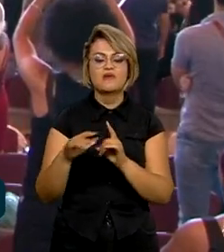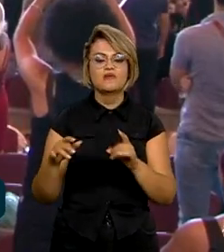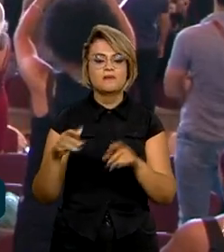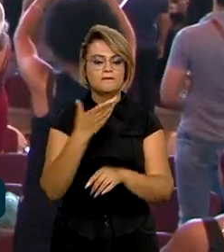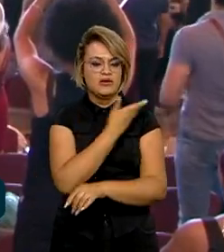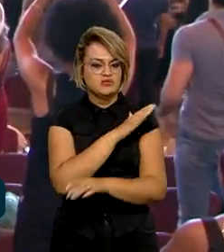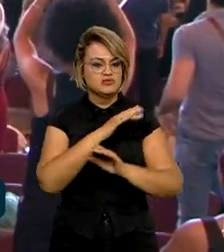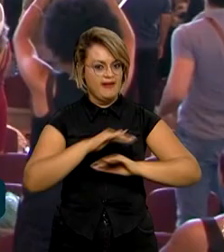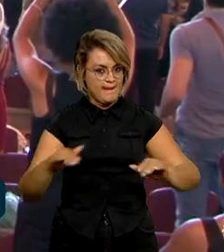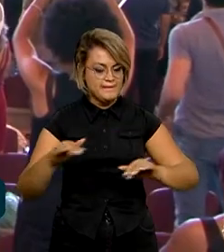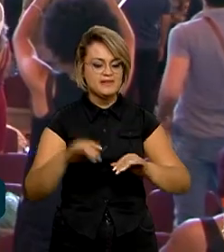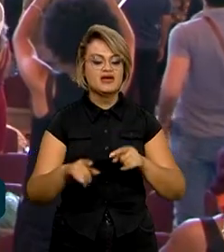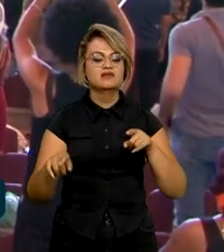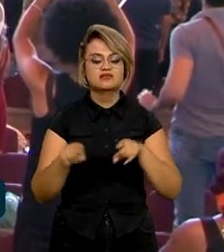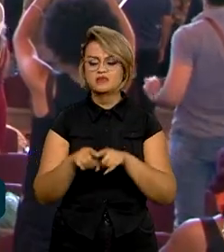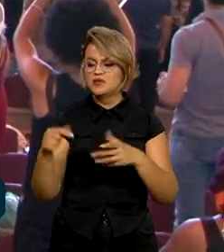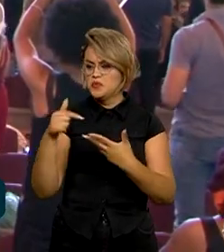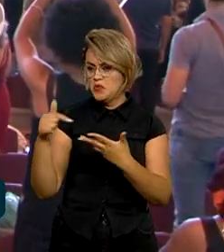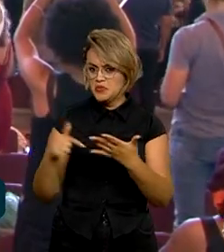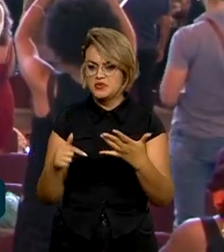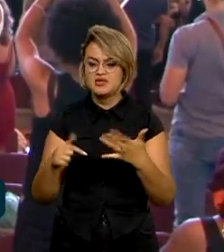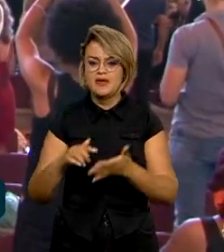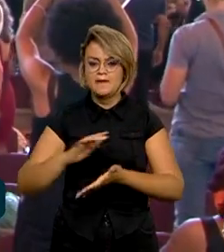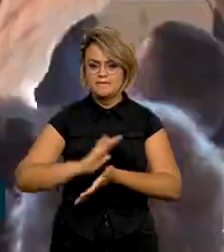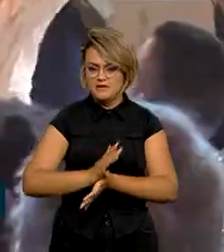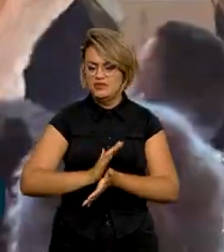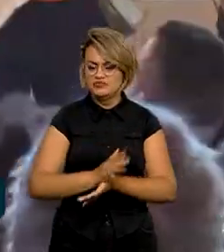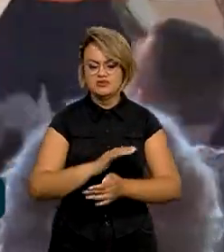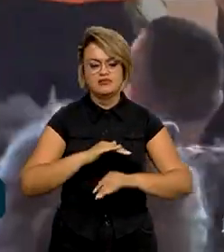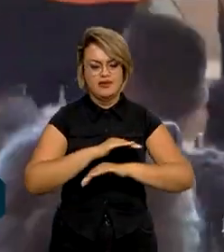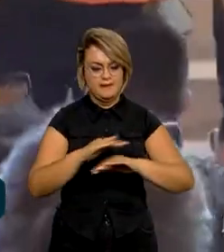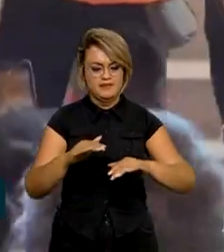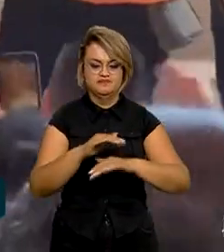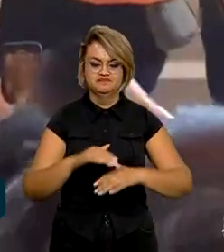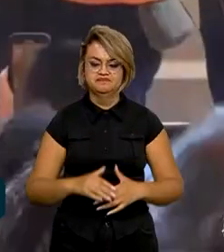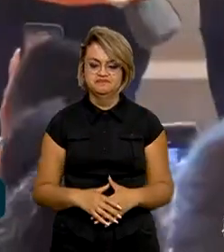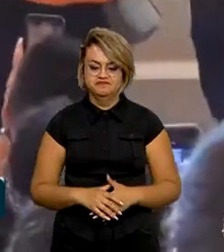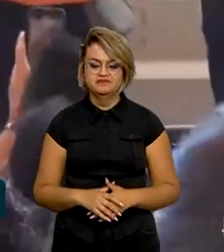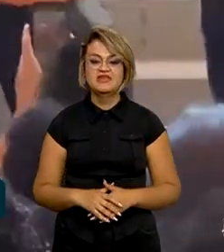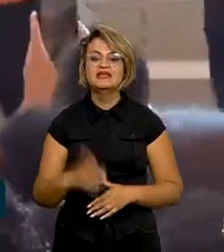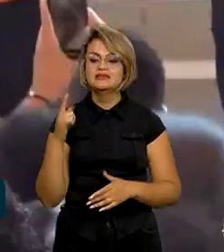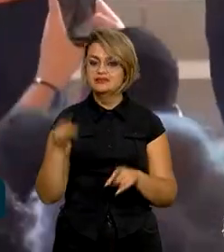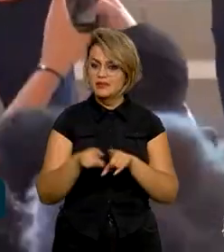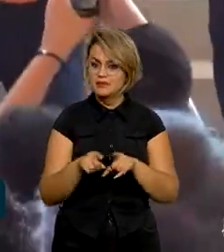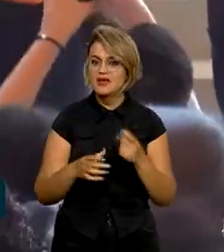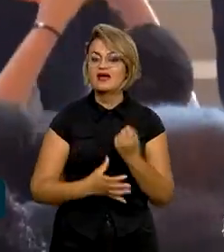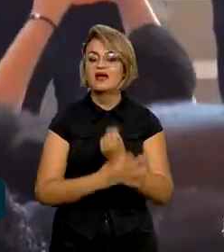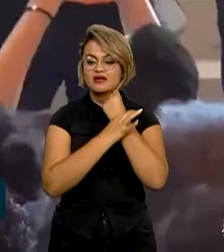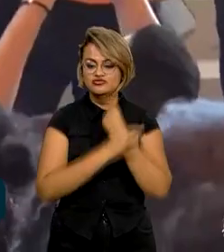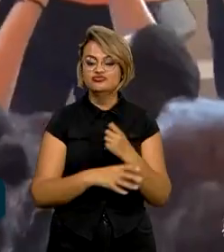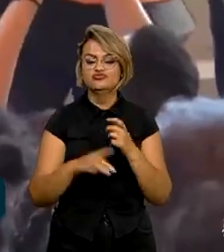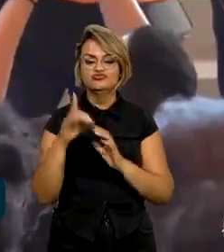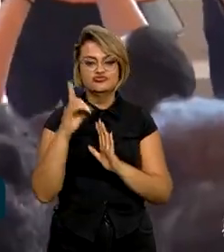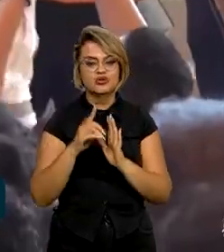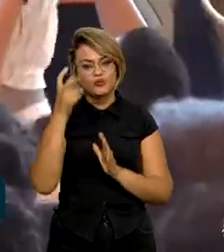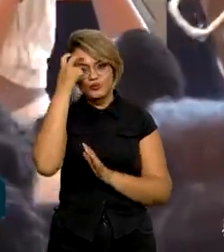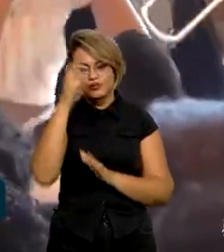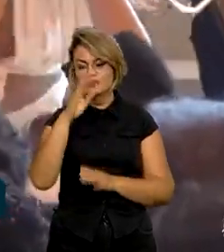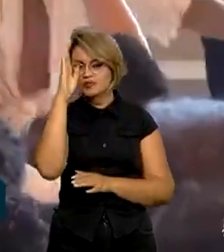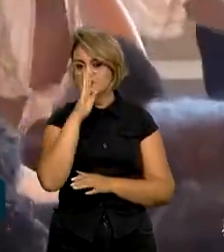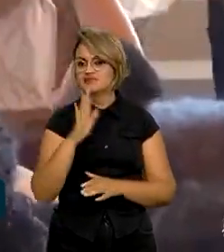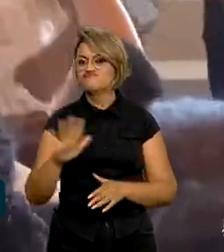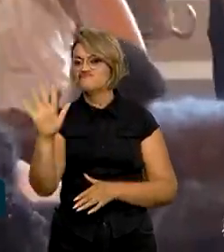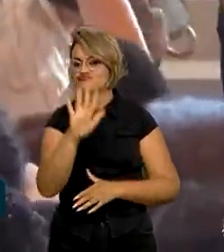ao preconceito e a todas as formas de discriminação e intolerância, e pela garantia dos direitos culturais dos